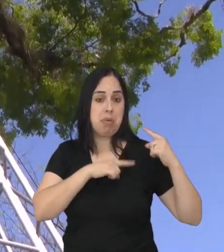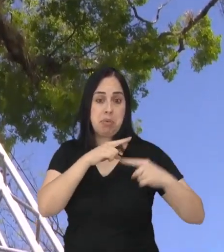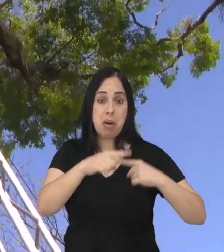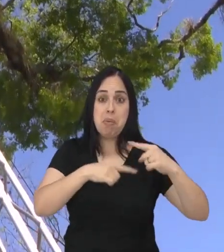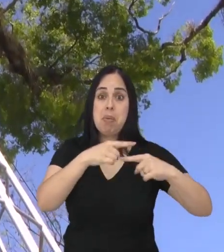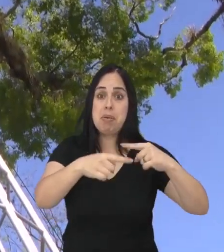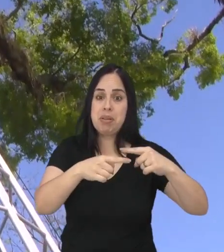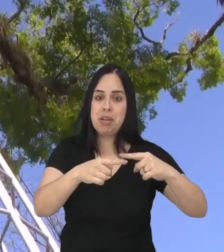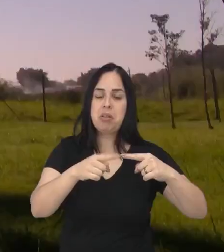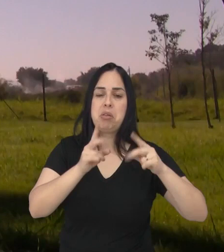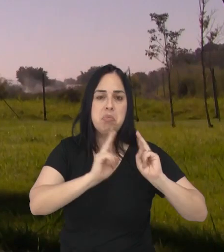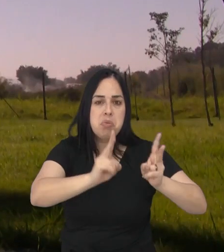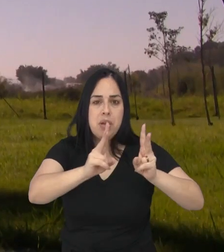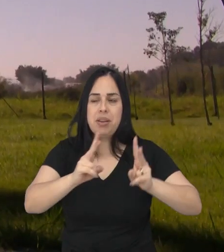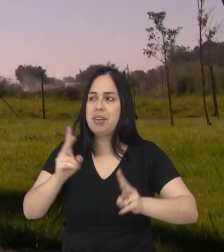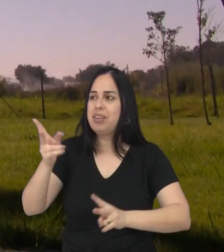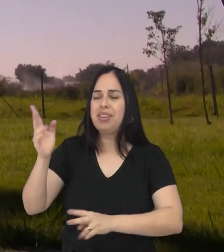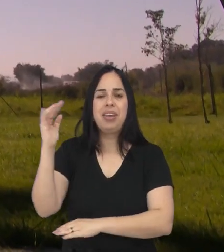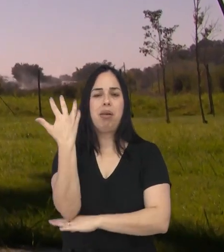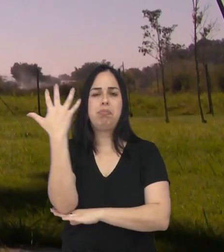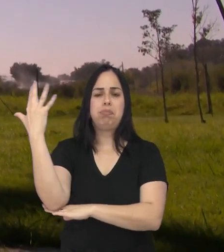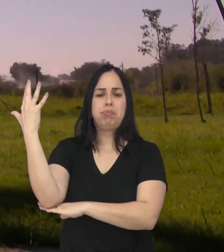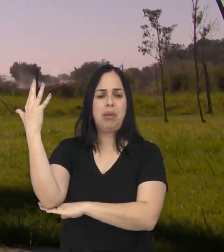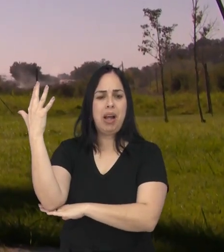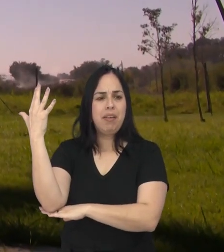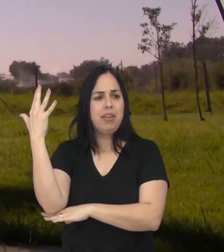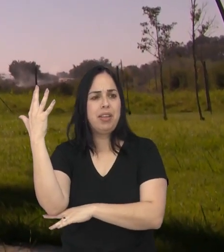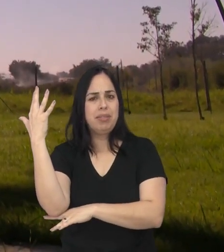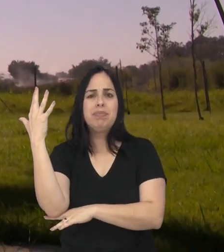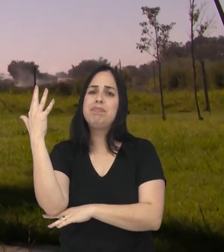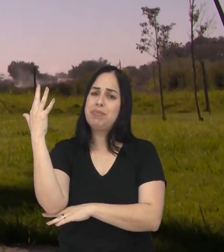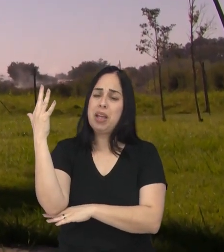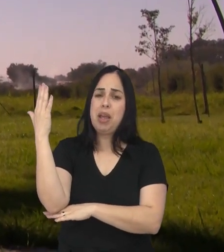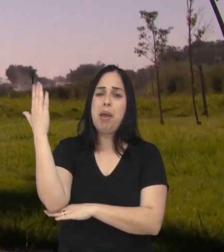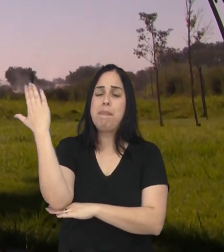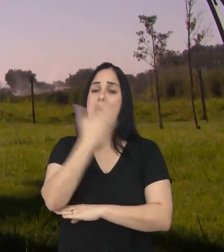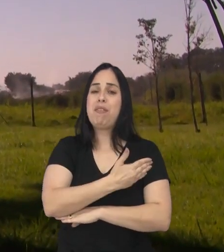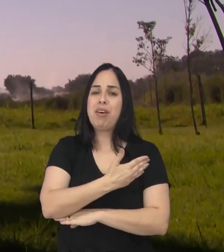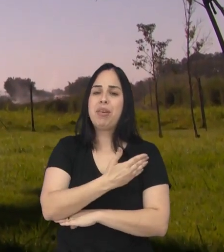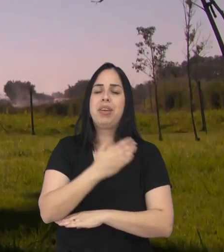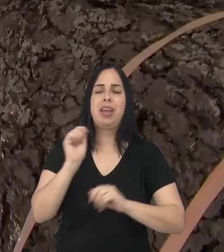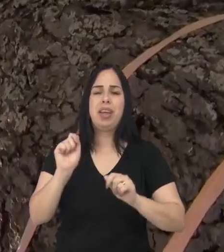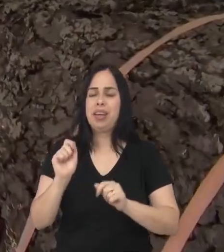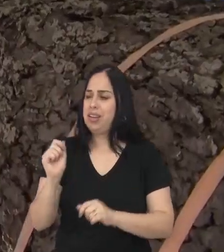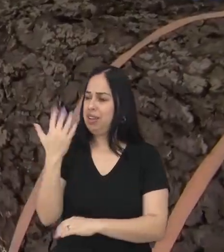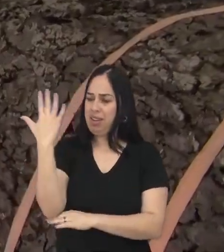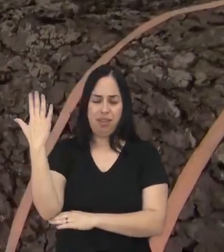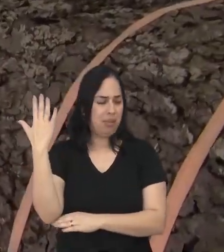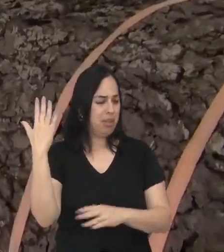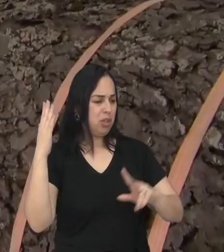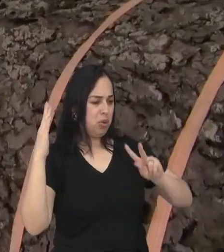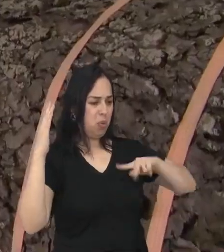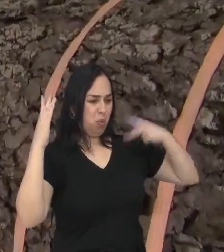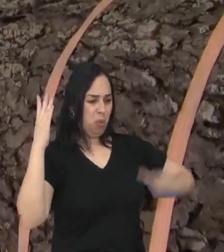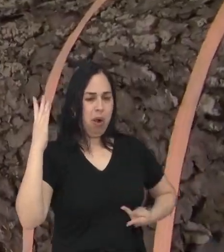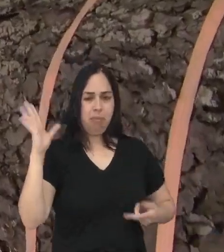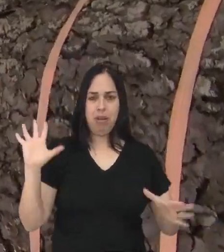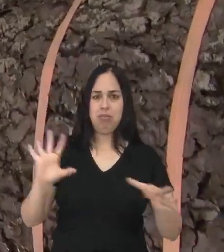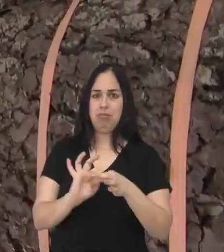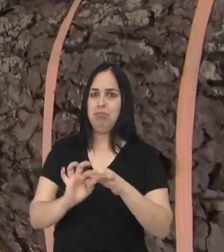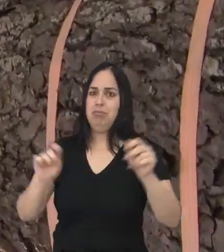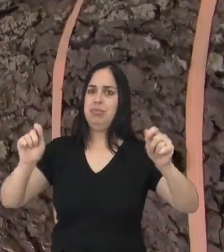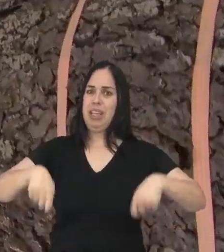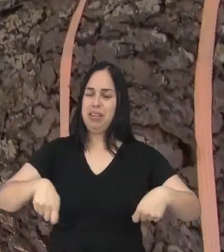gerações e segue firme, acompanhando o desenvolvimento da cidade e provando que é possível a convivência saudável do homem com